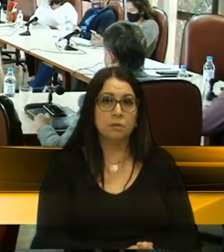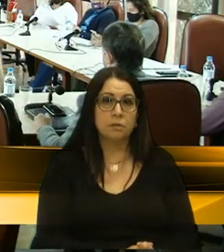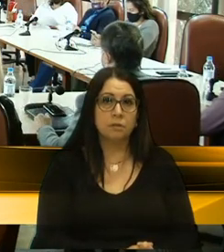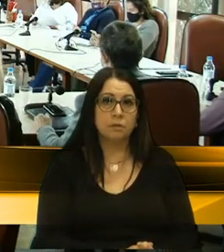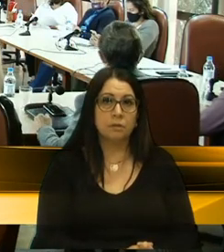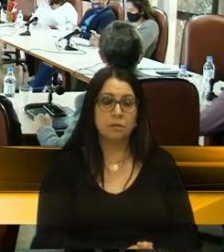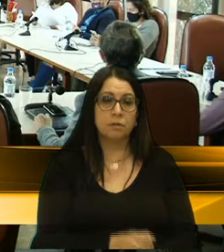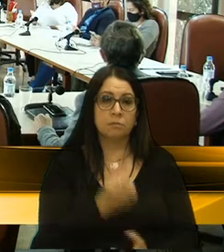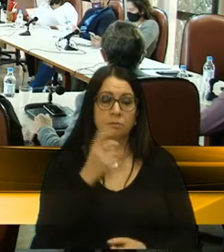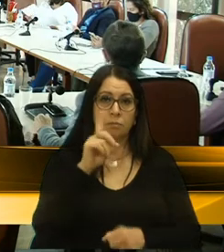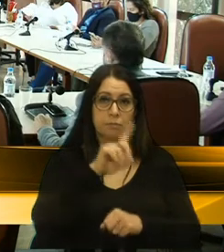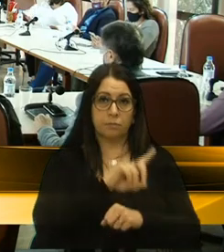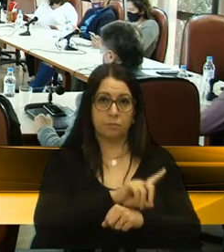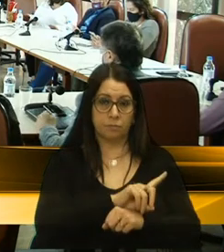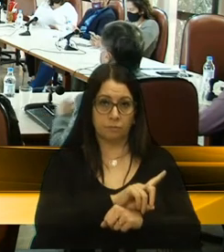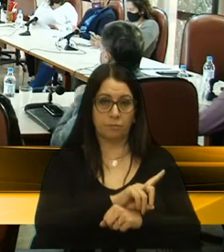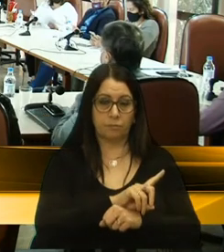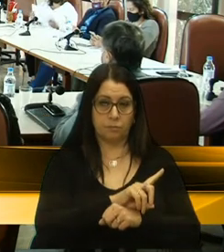Bom dia.